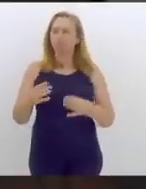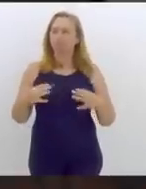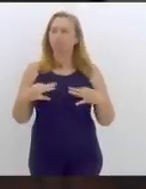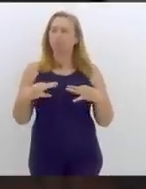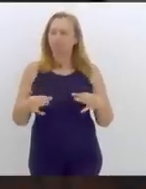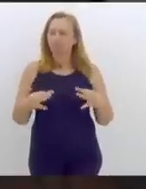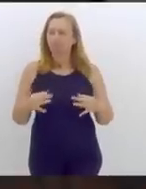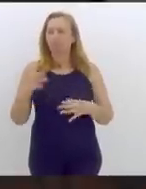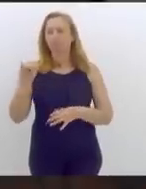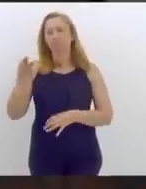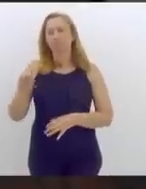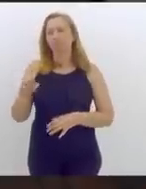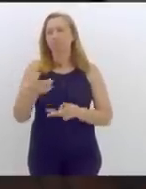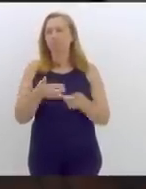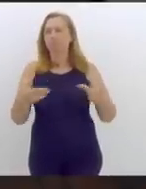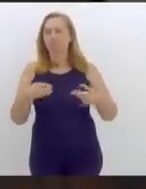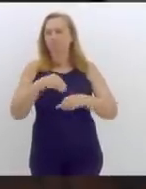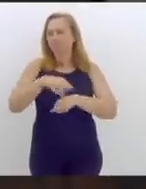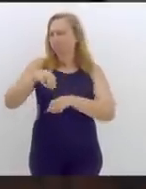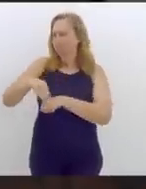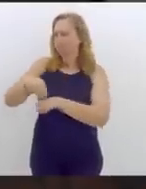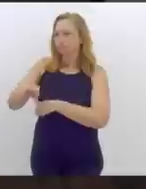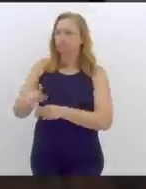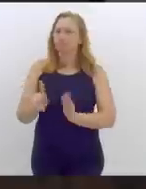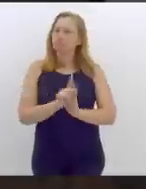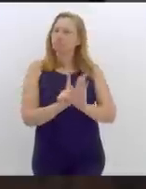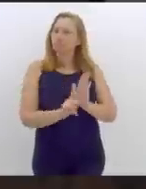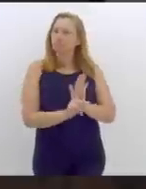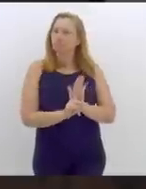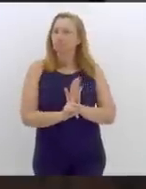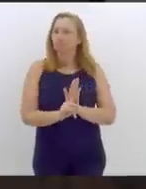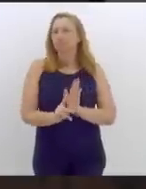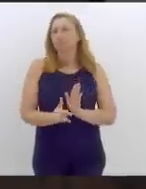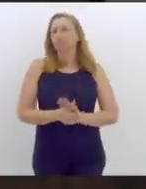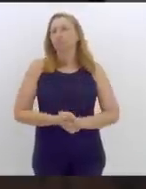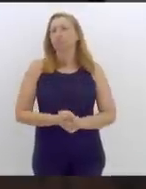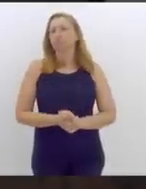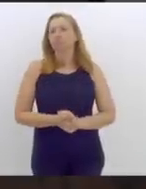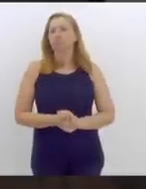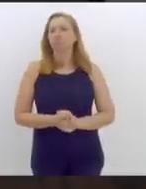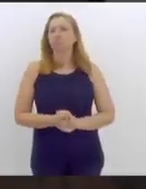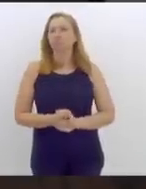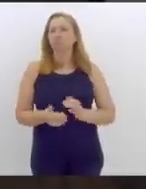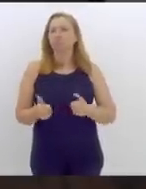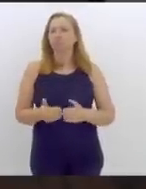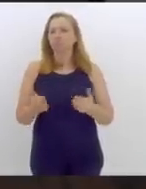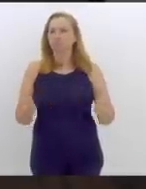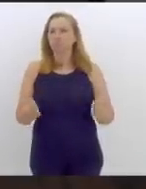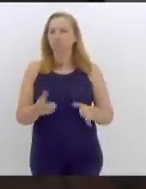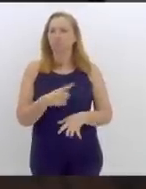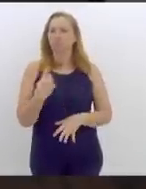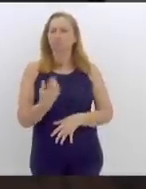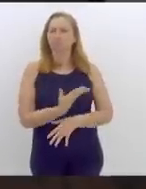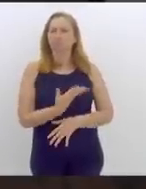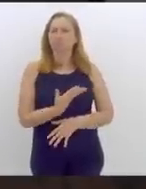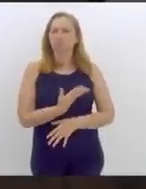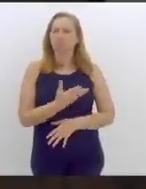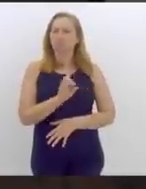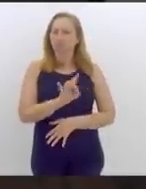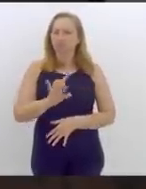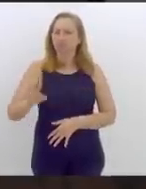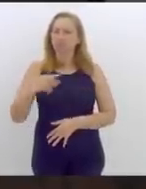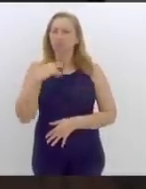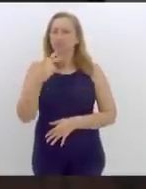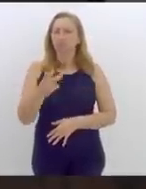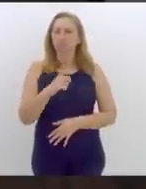tanto é que muitas indicações projetos sério no nosso gabinete exatamente abrir no Portas dos nossos colegas para que cada um possa